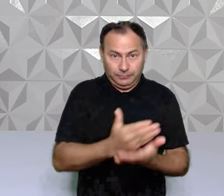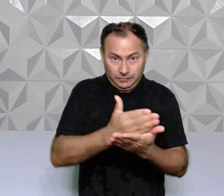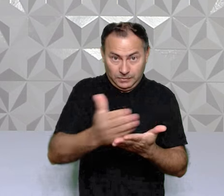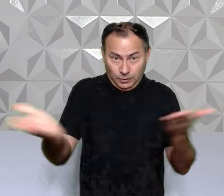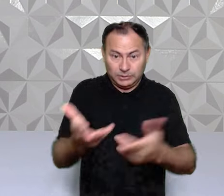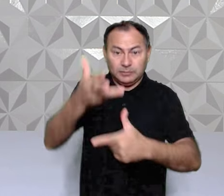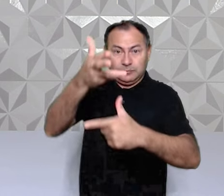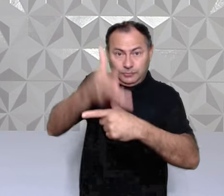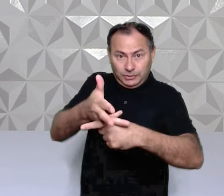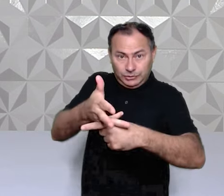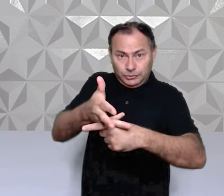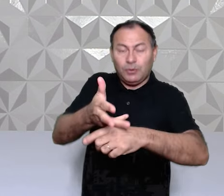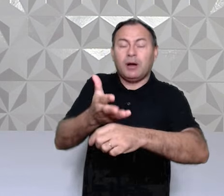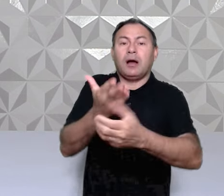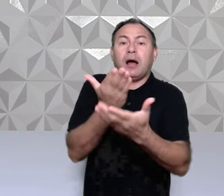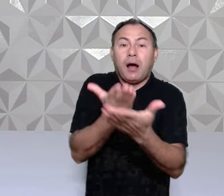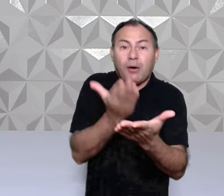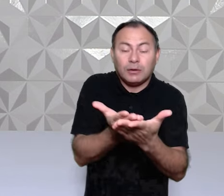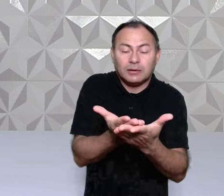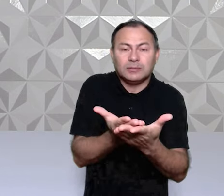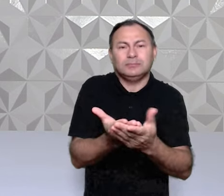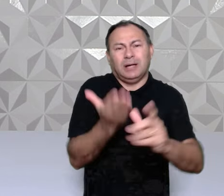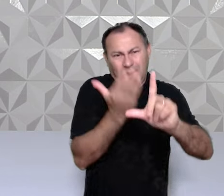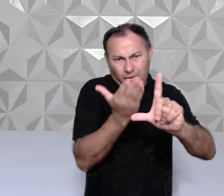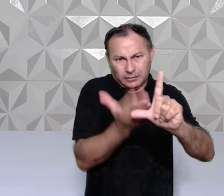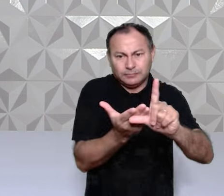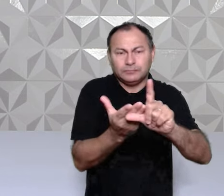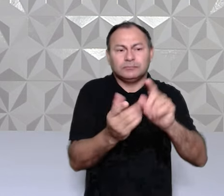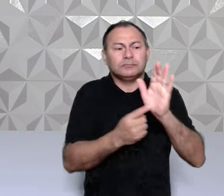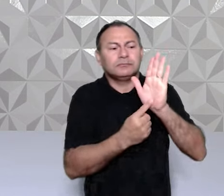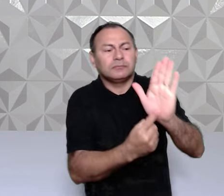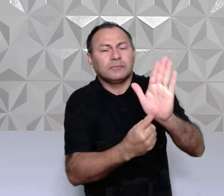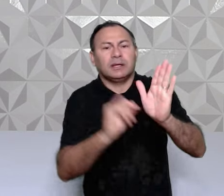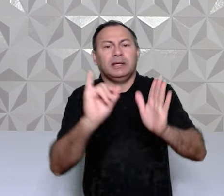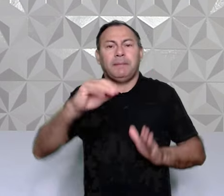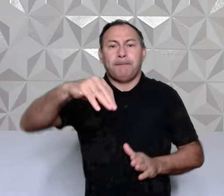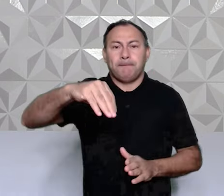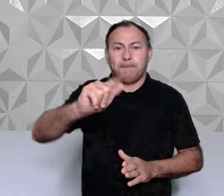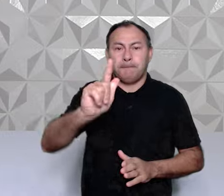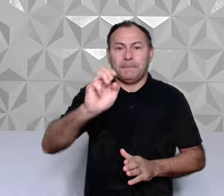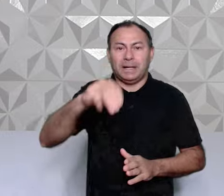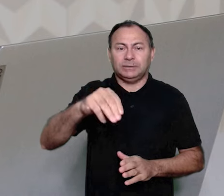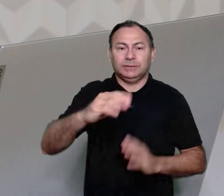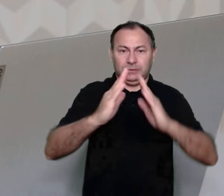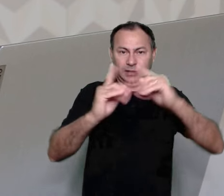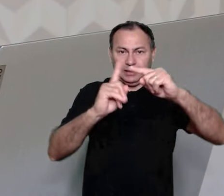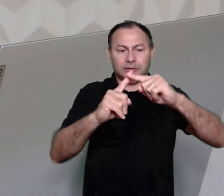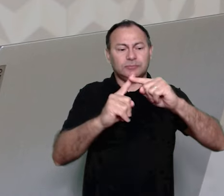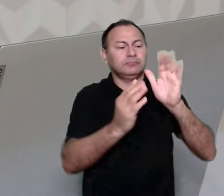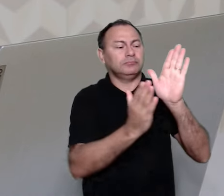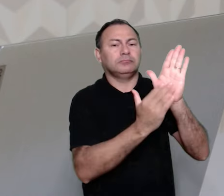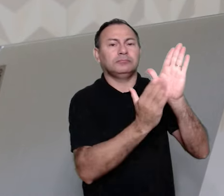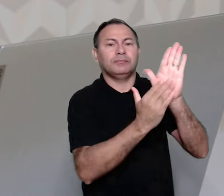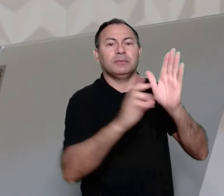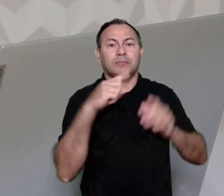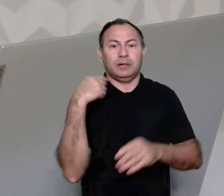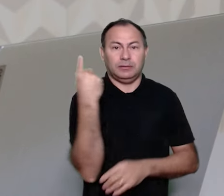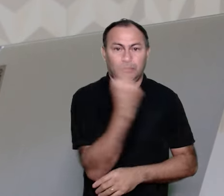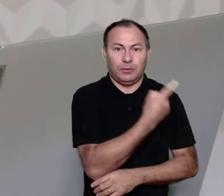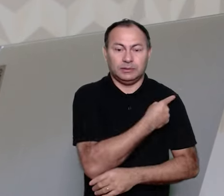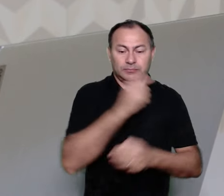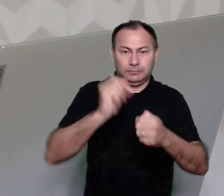hoje essa videoaula sobre as imagens da Igreja, que foram